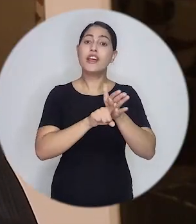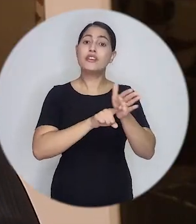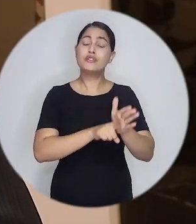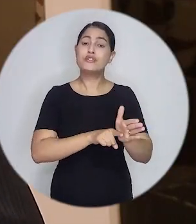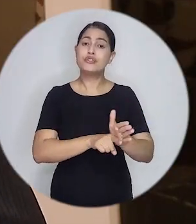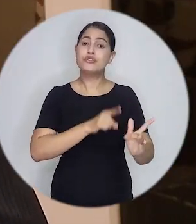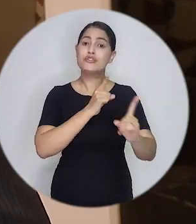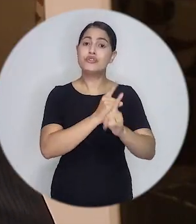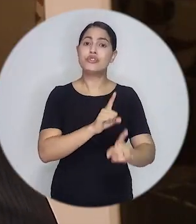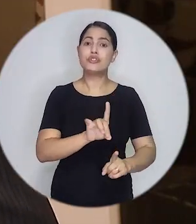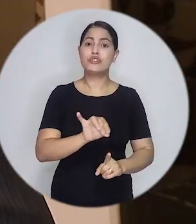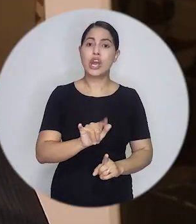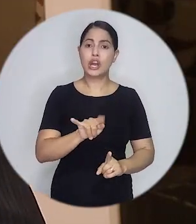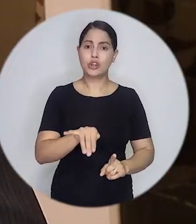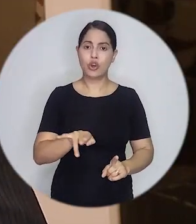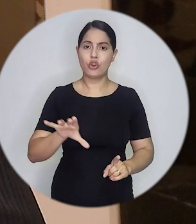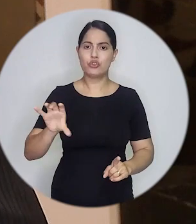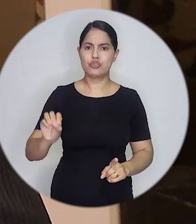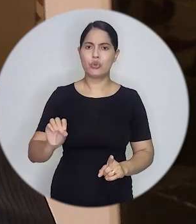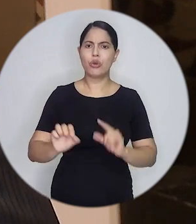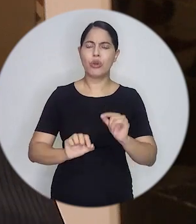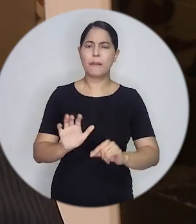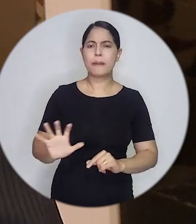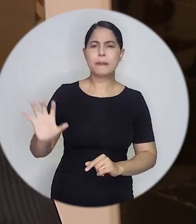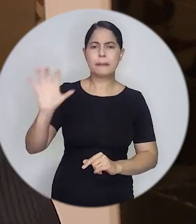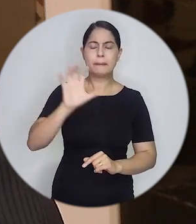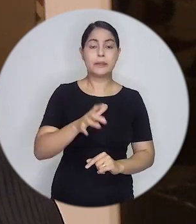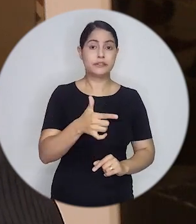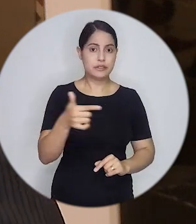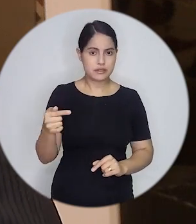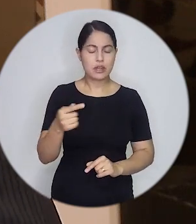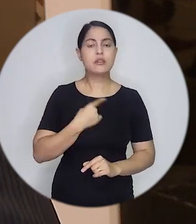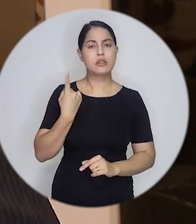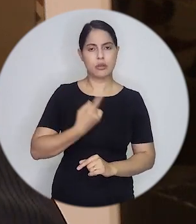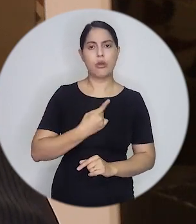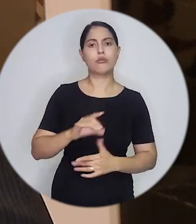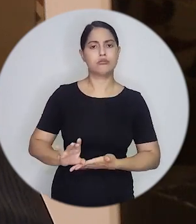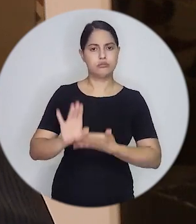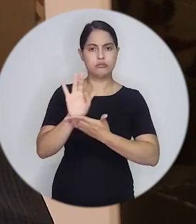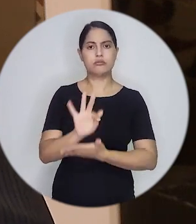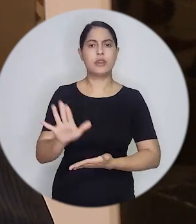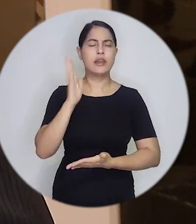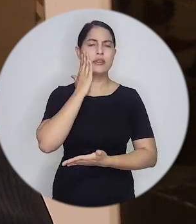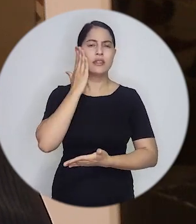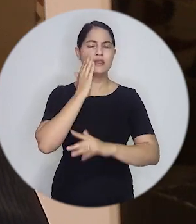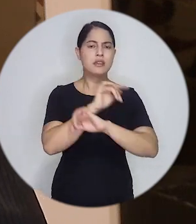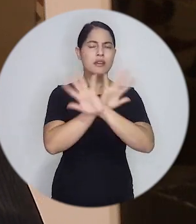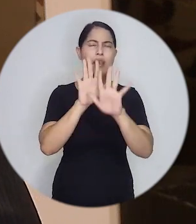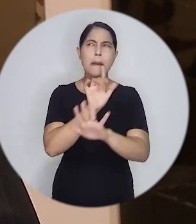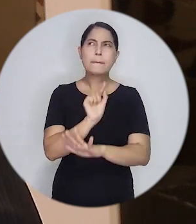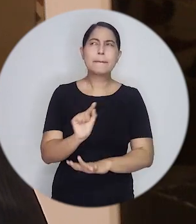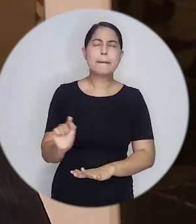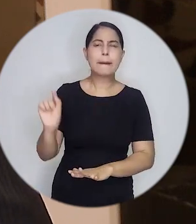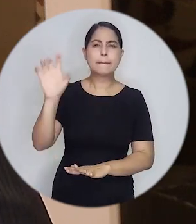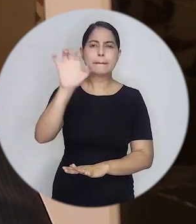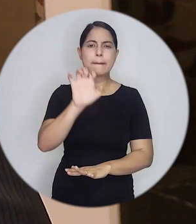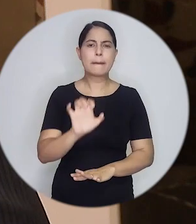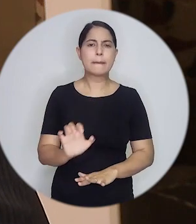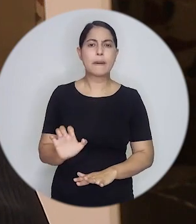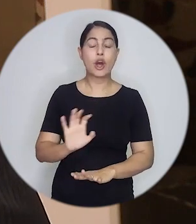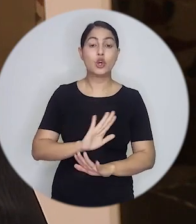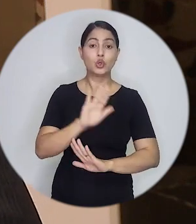de prerrogativas é o preciso diagnóstico das 27 seccionais. É muito importante que o Conselho Federal